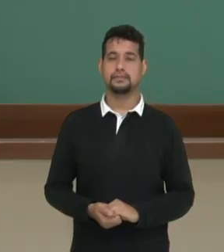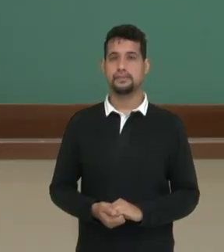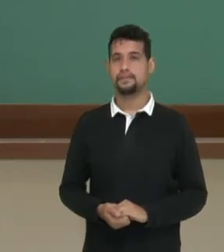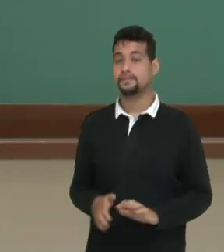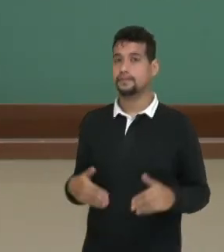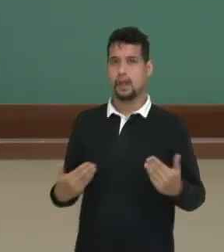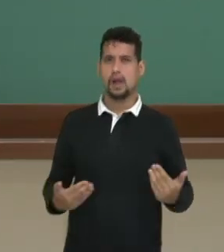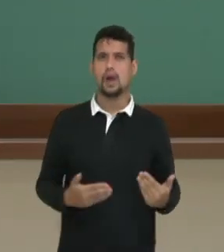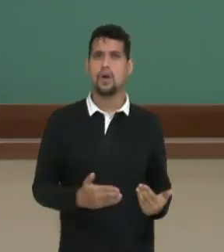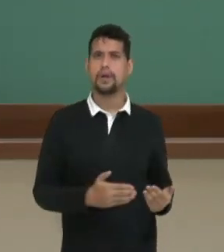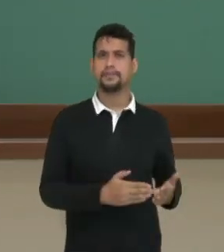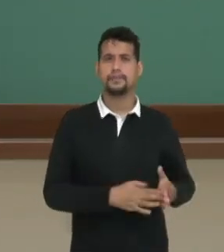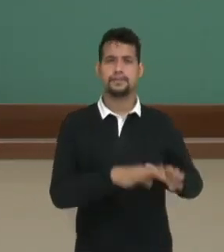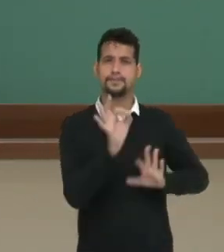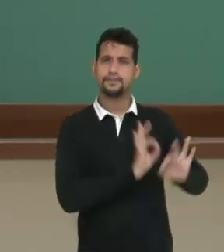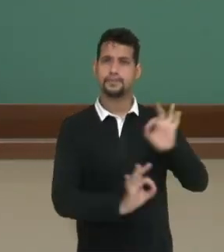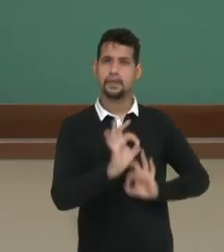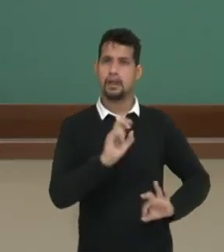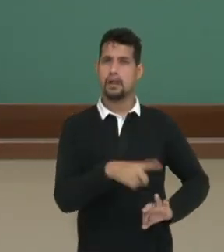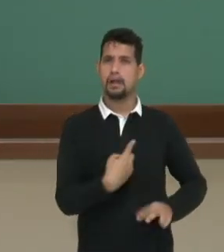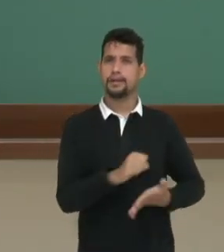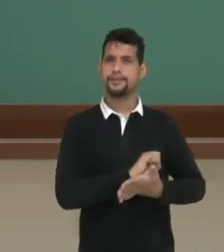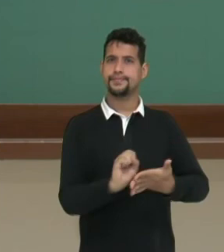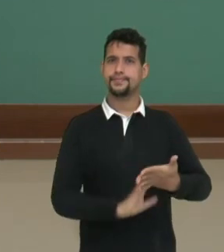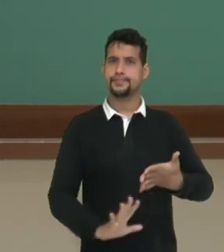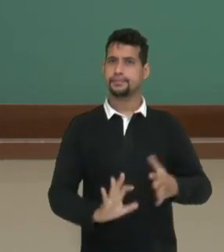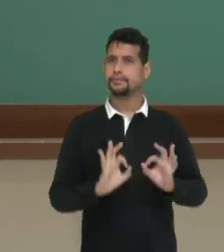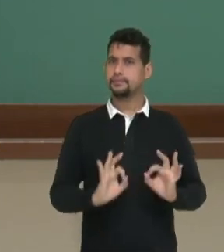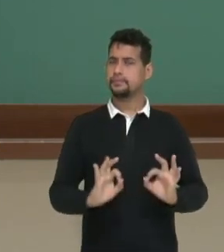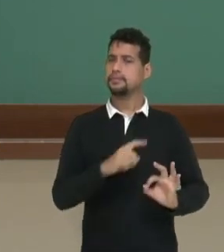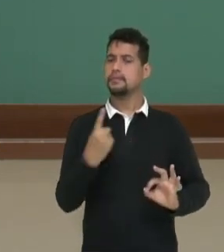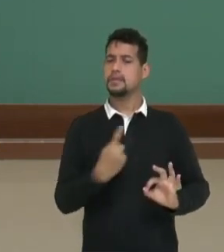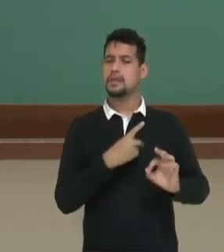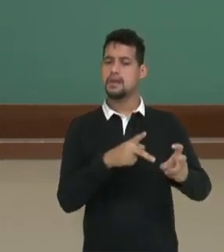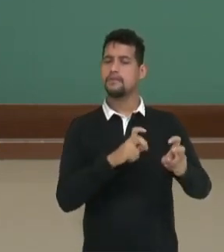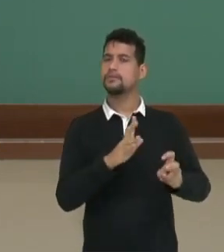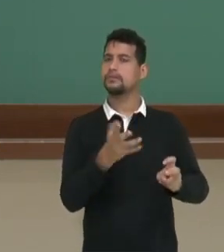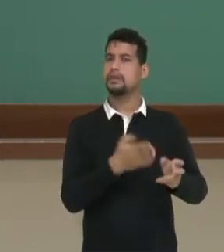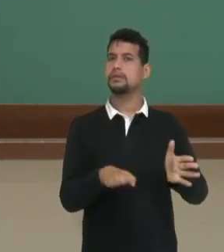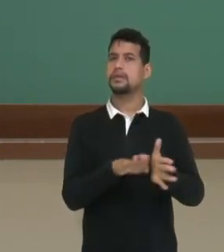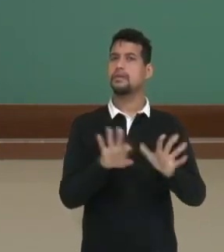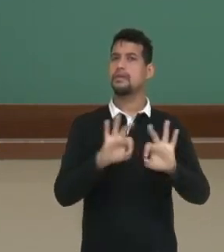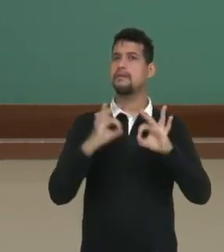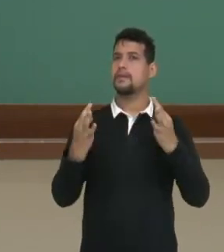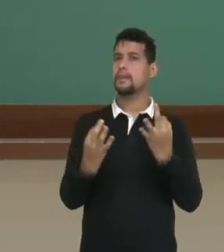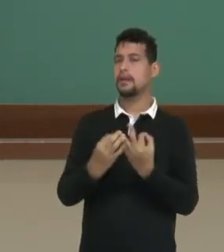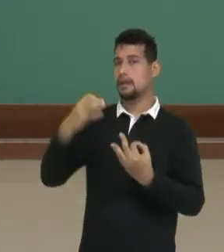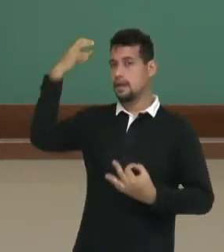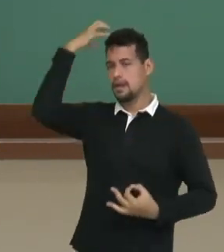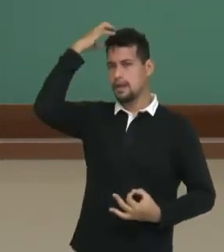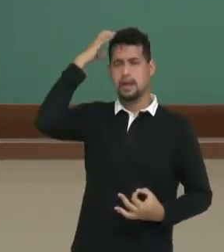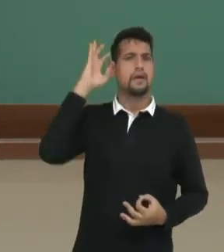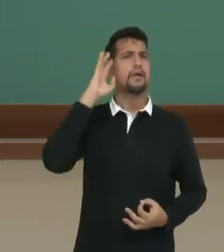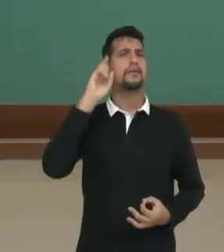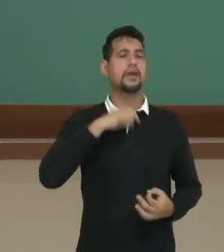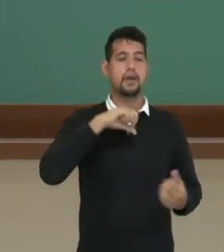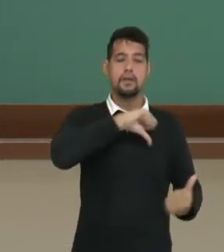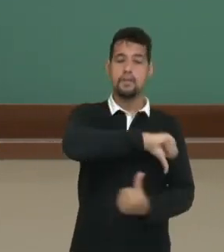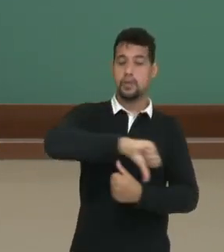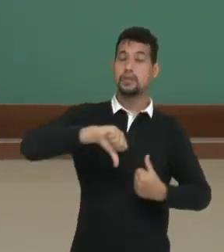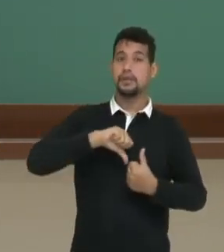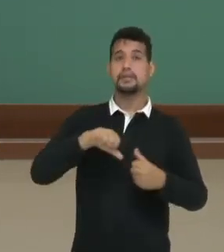Galera, vamos corrigir a nossa atividade, né? Nós vimos que a chegada da família real provocou aí